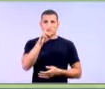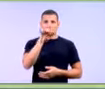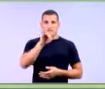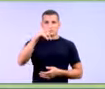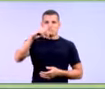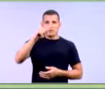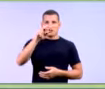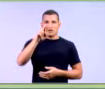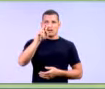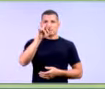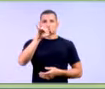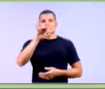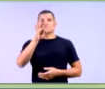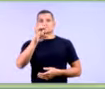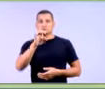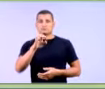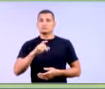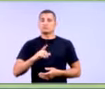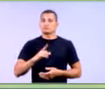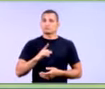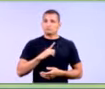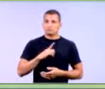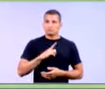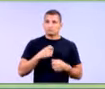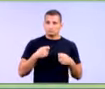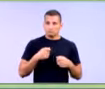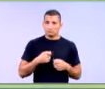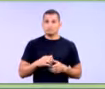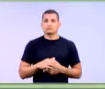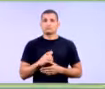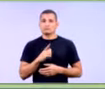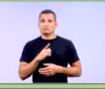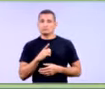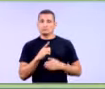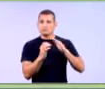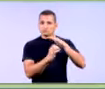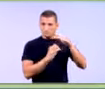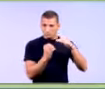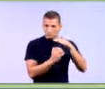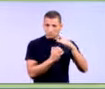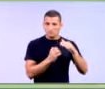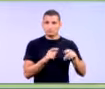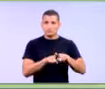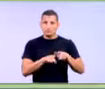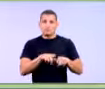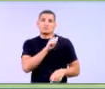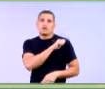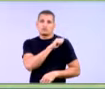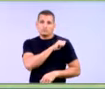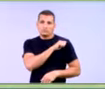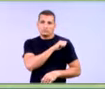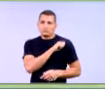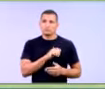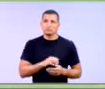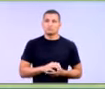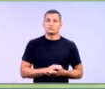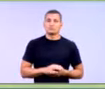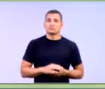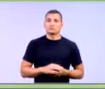que estejam representante aí, como o estagiário e a empresa, e deve